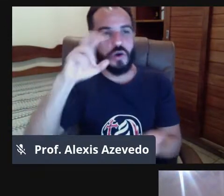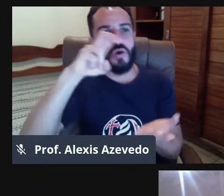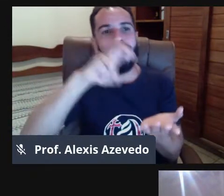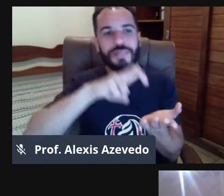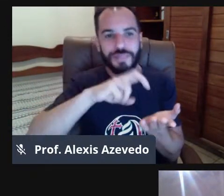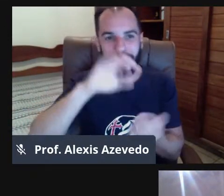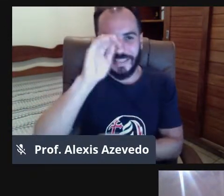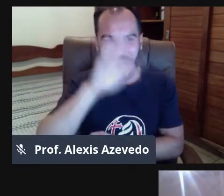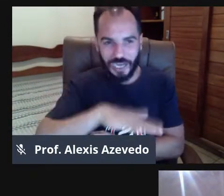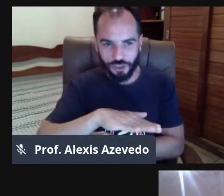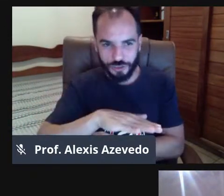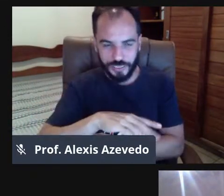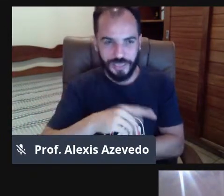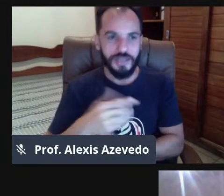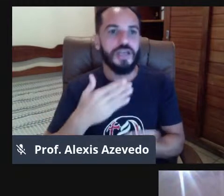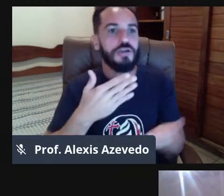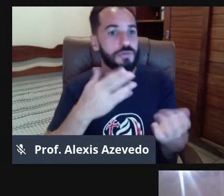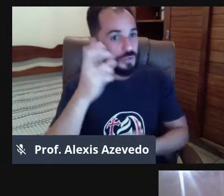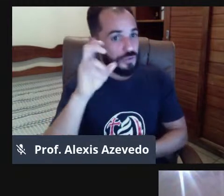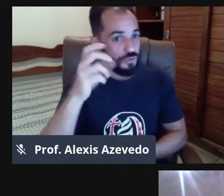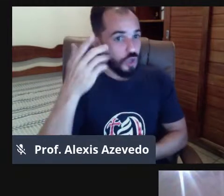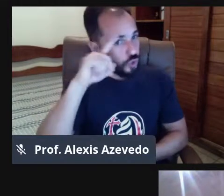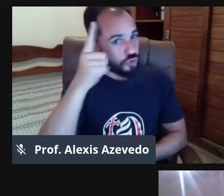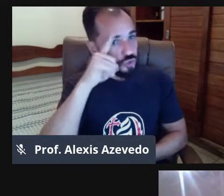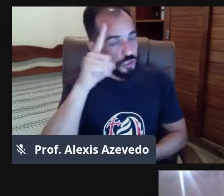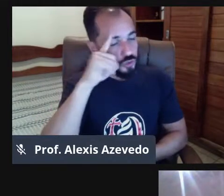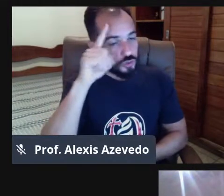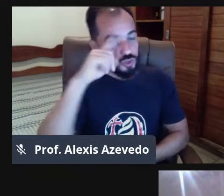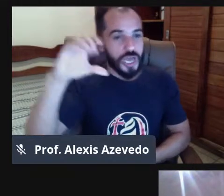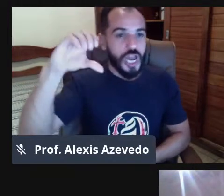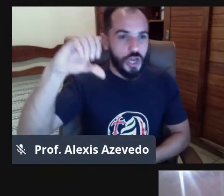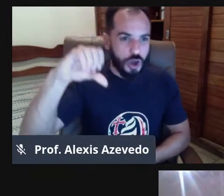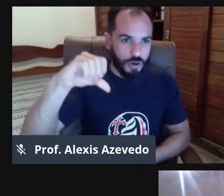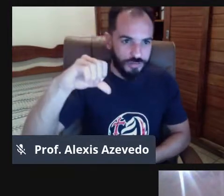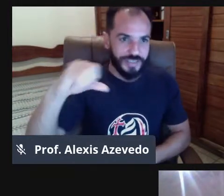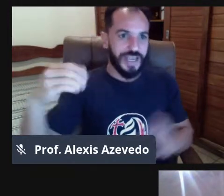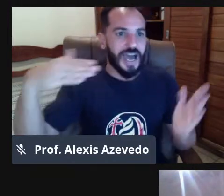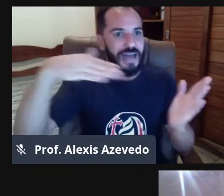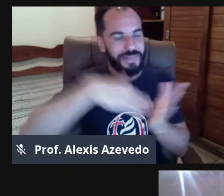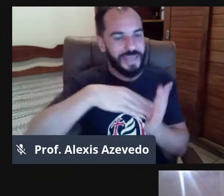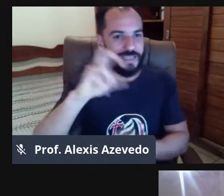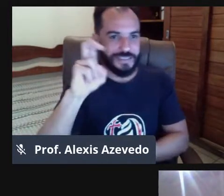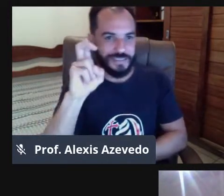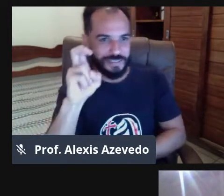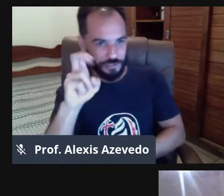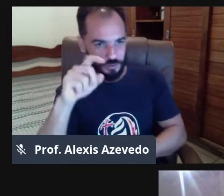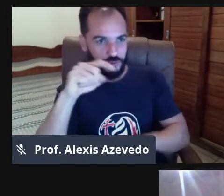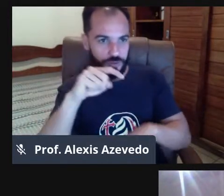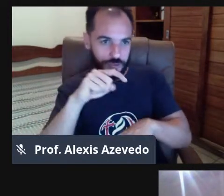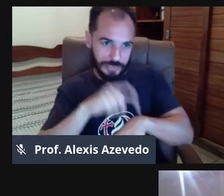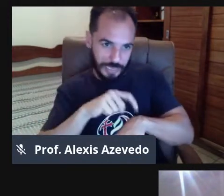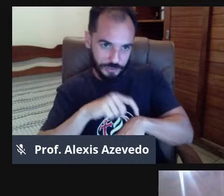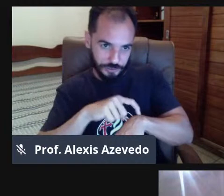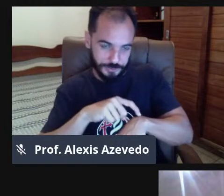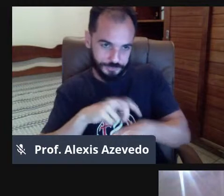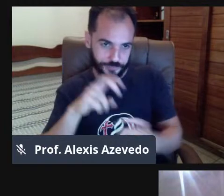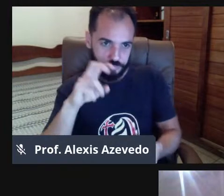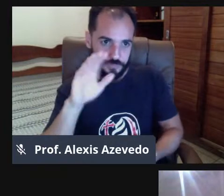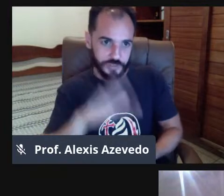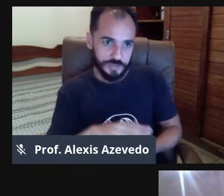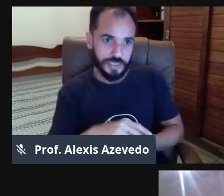vou pedir para... nós estamos, o ideal é marcar para ter um atendimento de 5